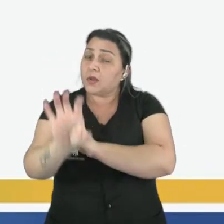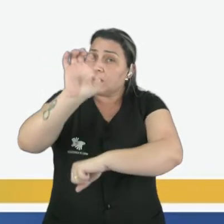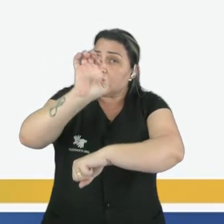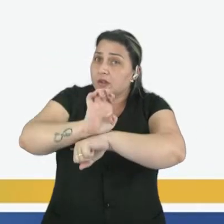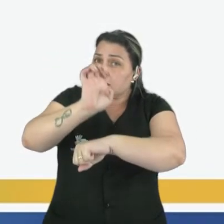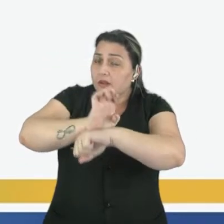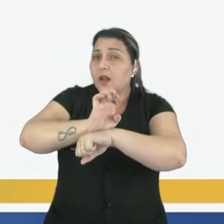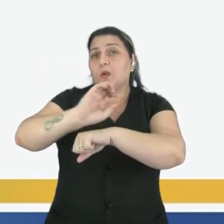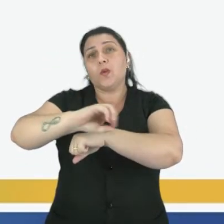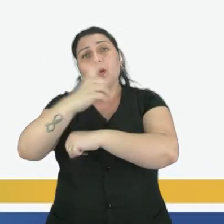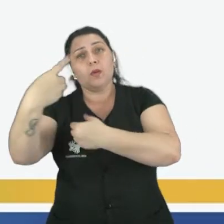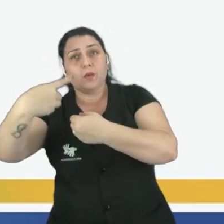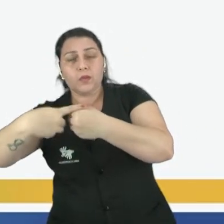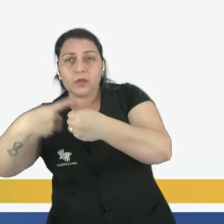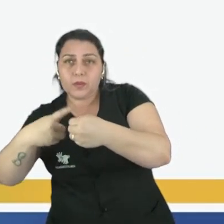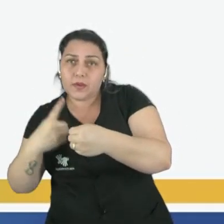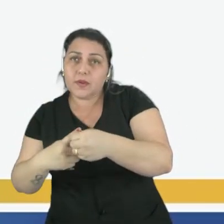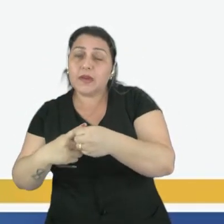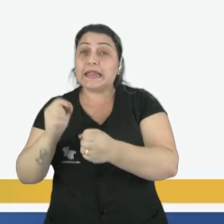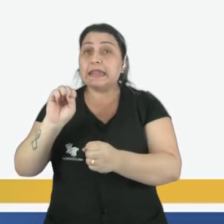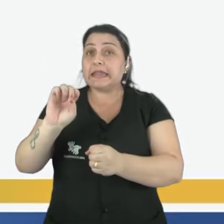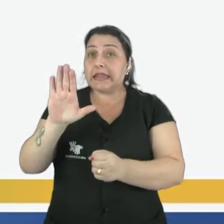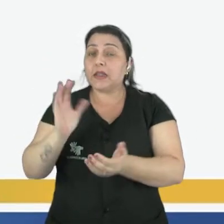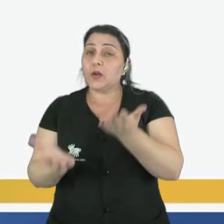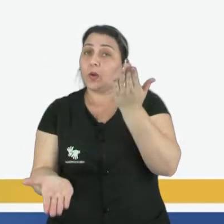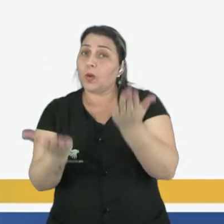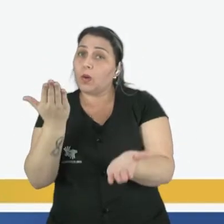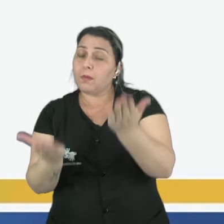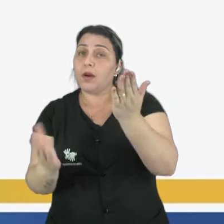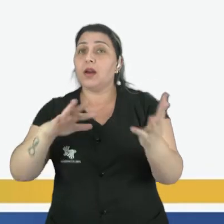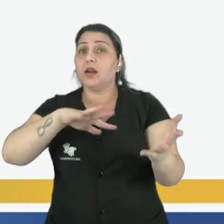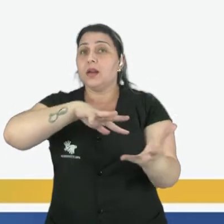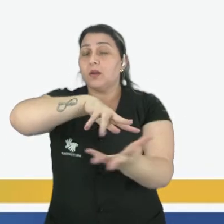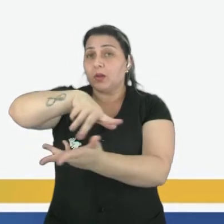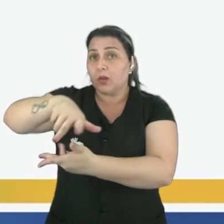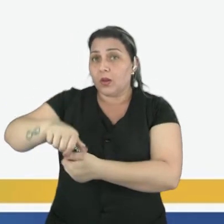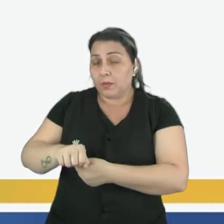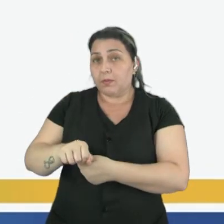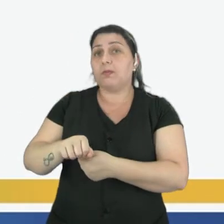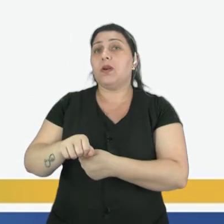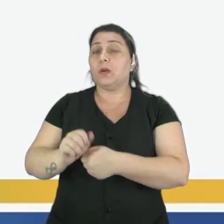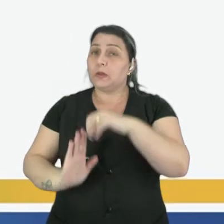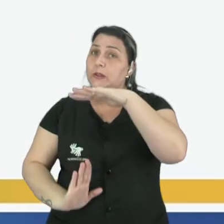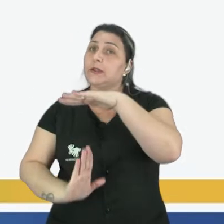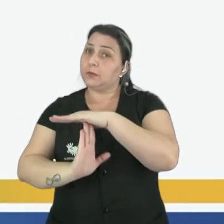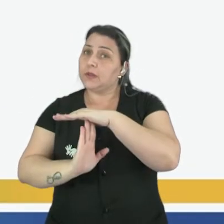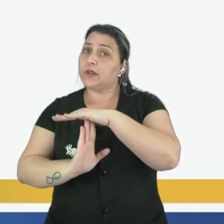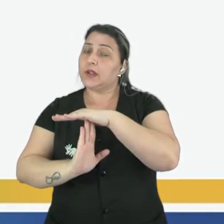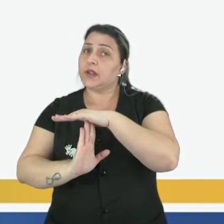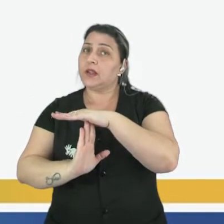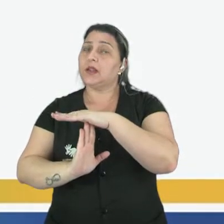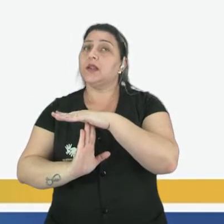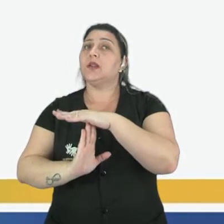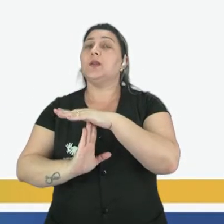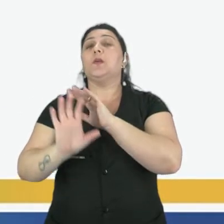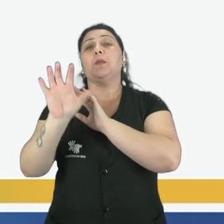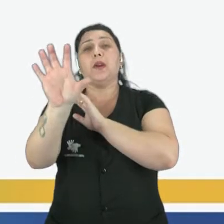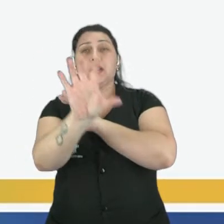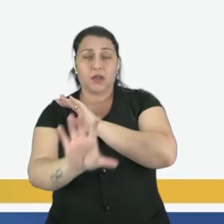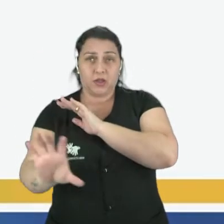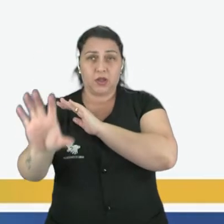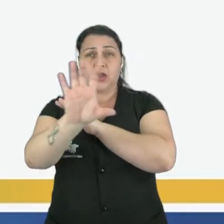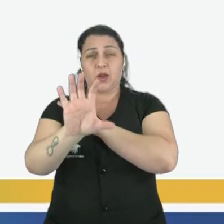foram classificadas em 3 tipos. São eles: as metrópoles globais, as metrópoles